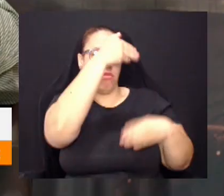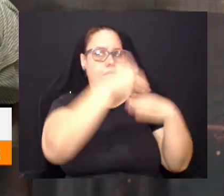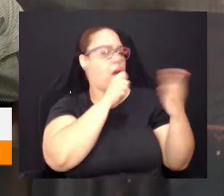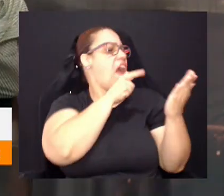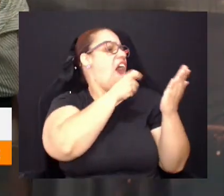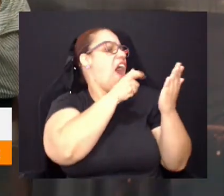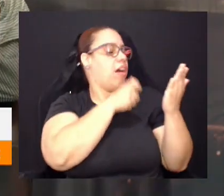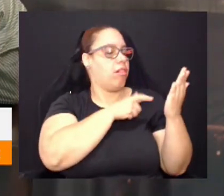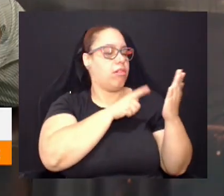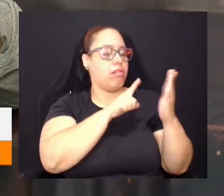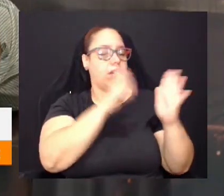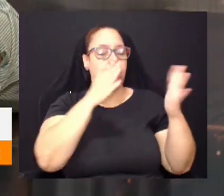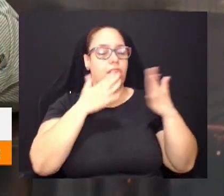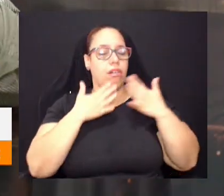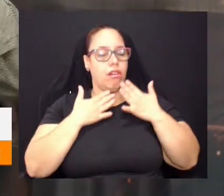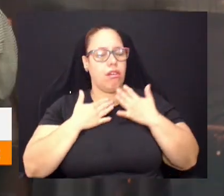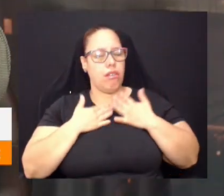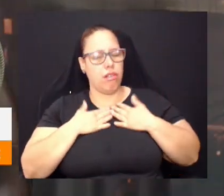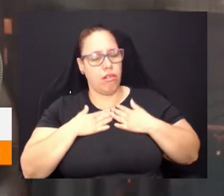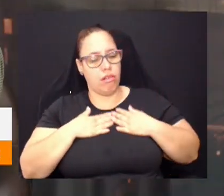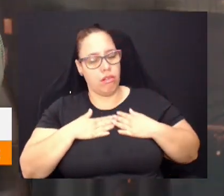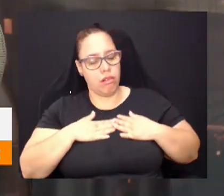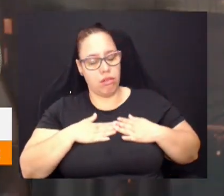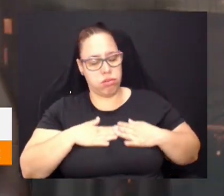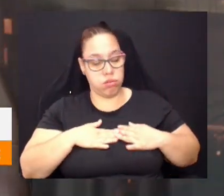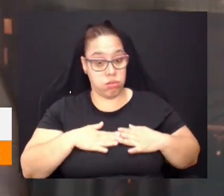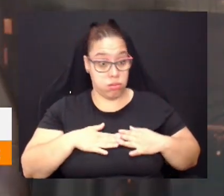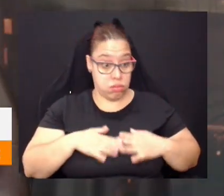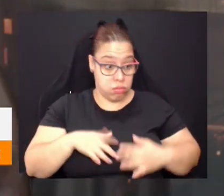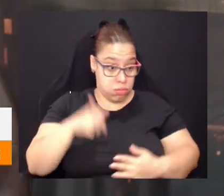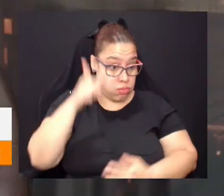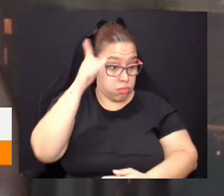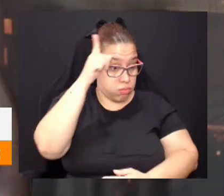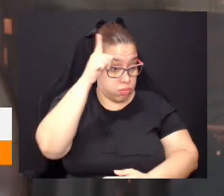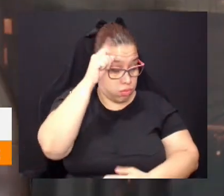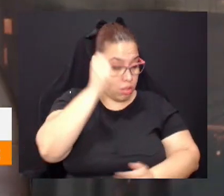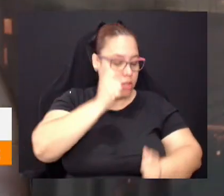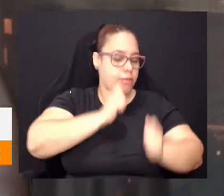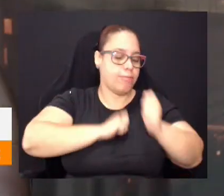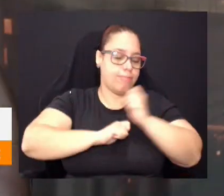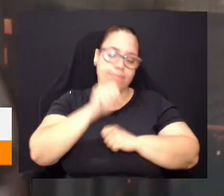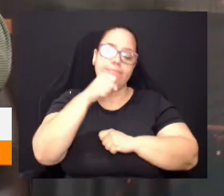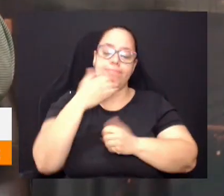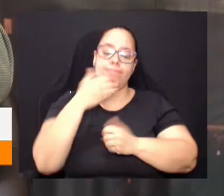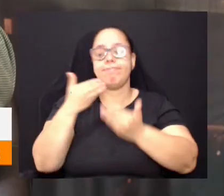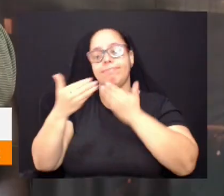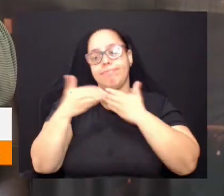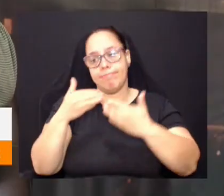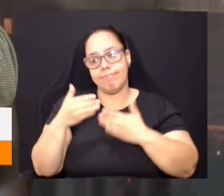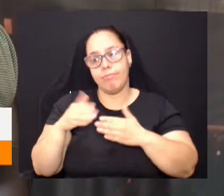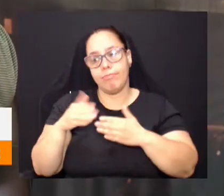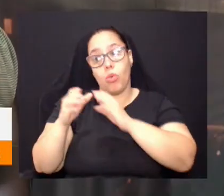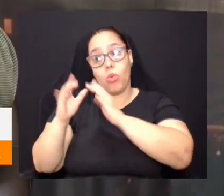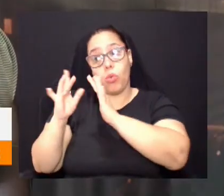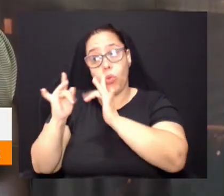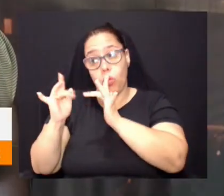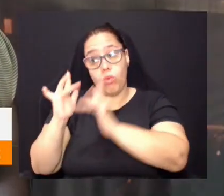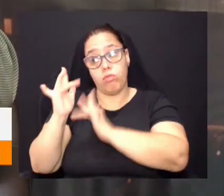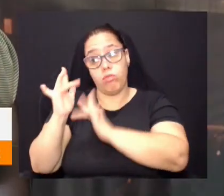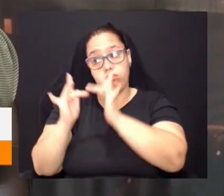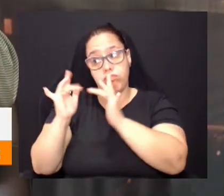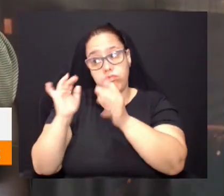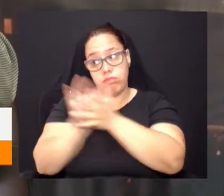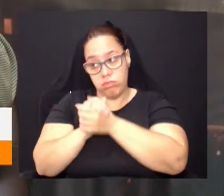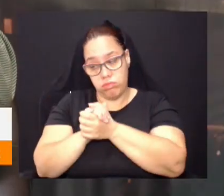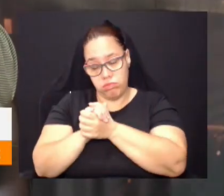mais calmo, né? Já baixou essa ansiedade. Aí sim é a hora de conversar abertamente. Eu acho muito difícil a gente conseguir